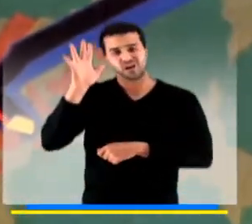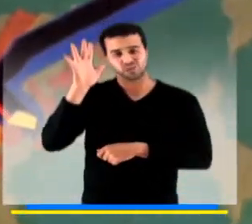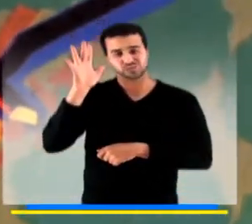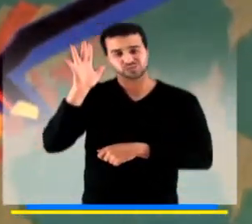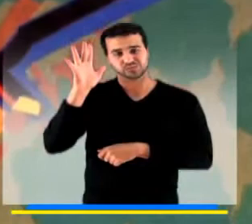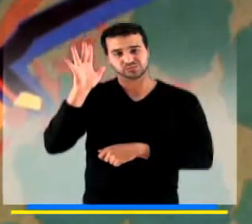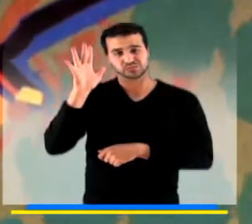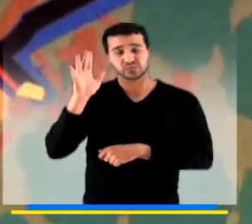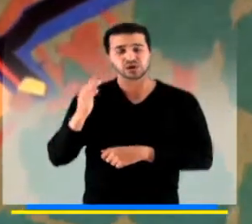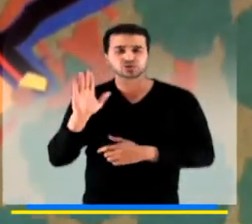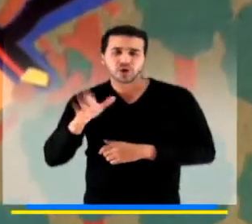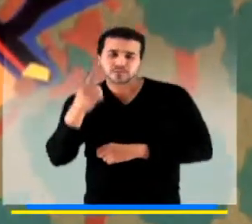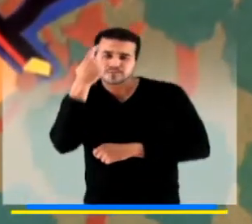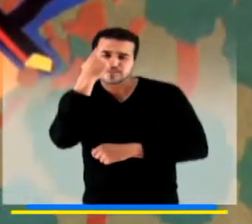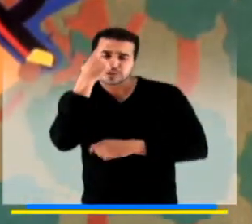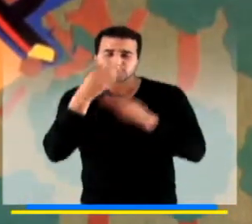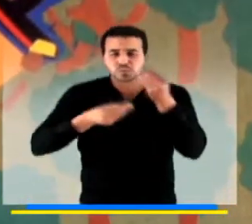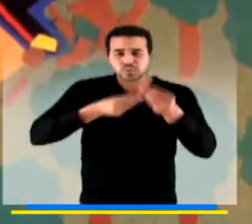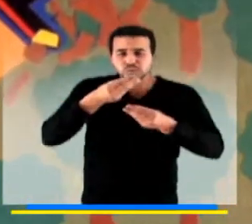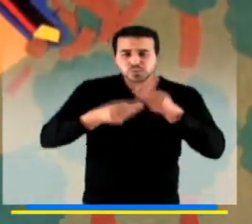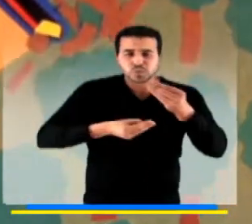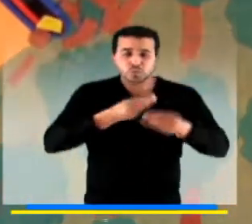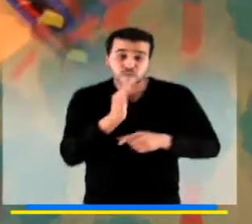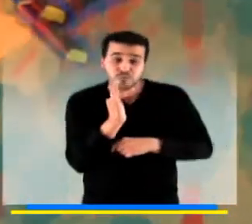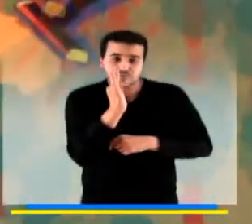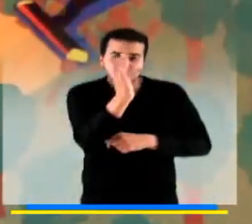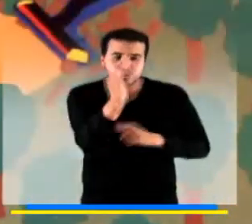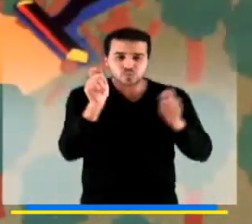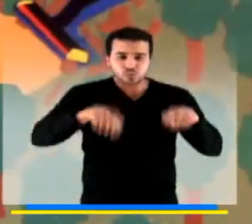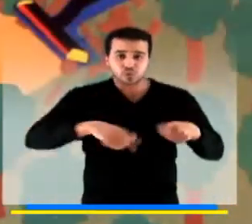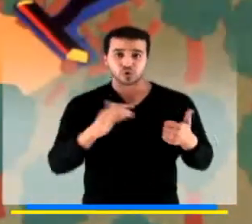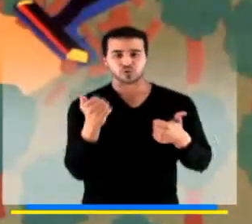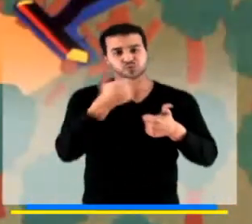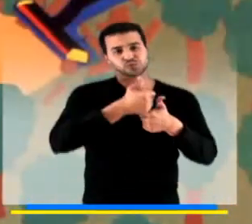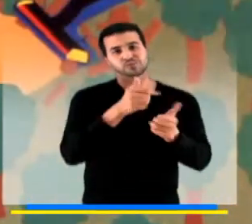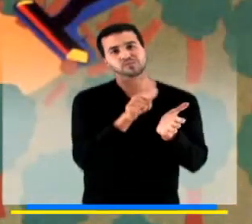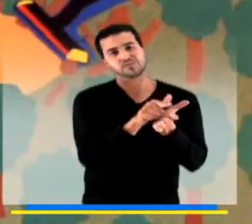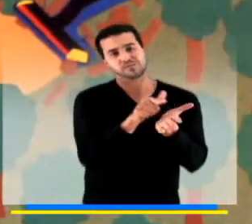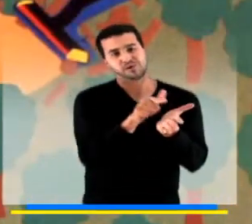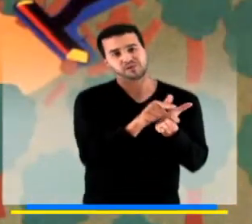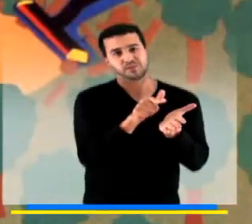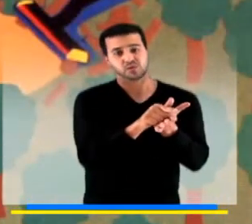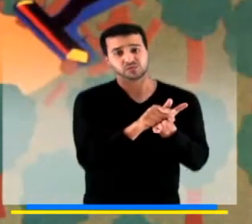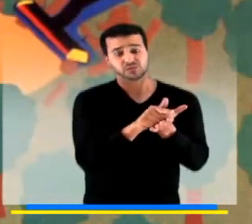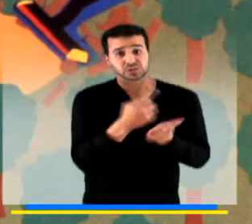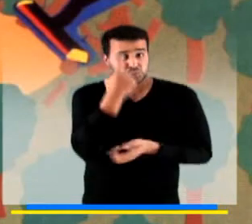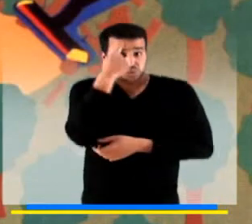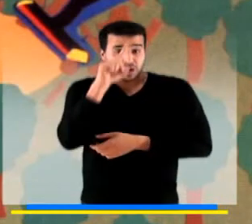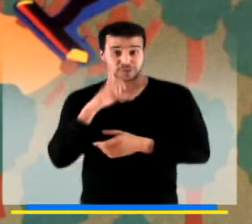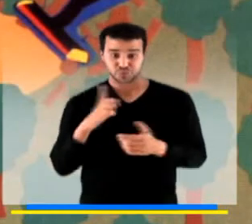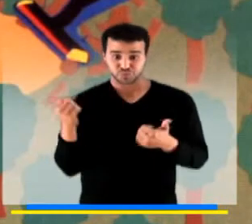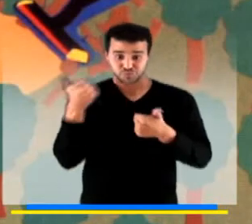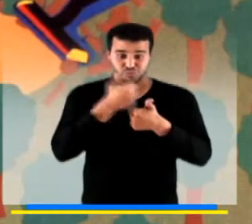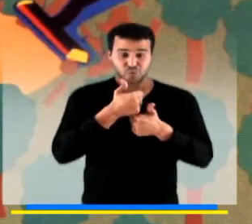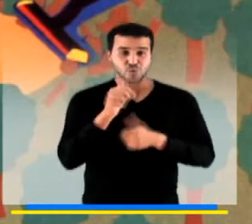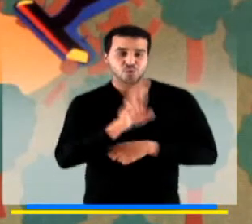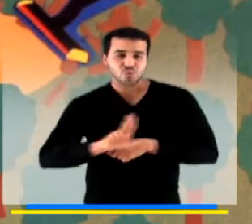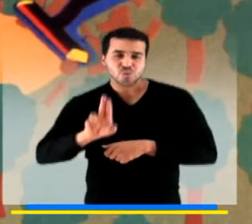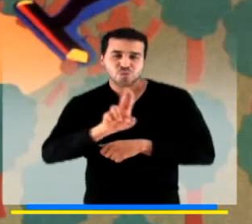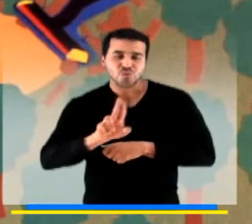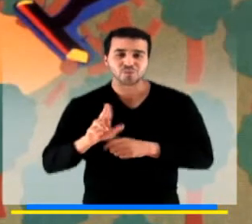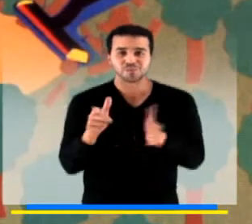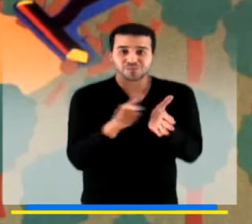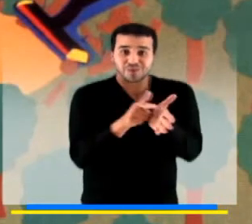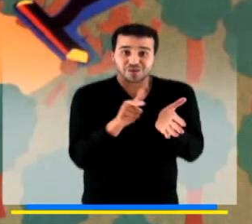caro e já se pensa na sua substituição. Mas seja qual for seu substituto, o uso do